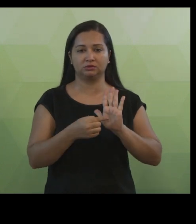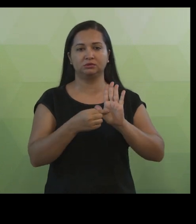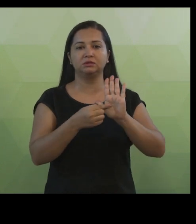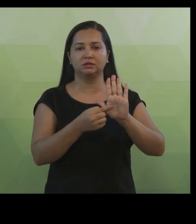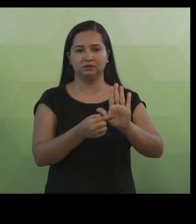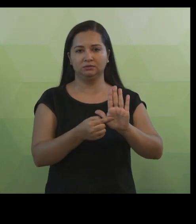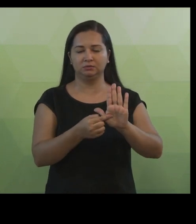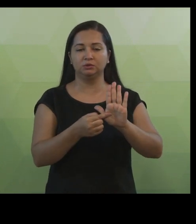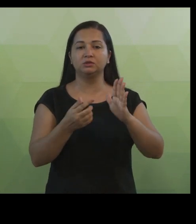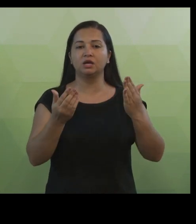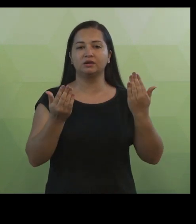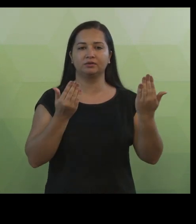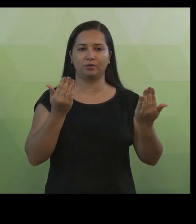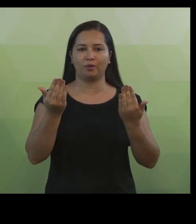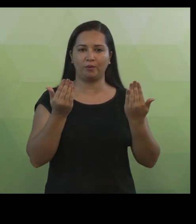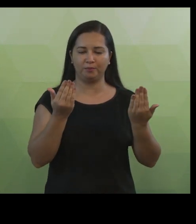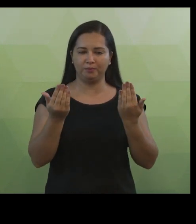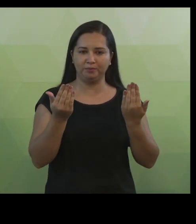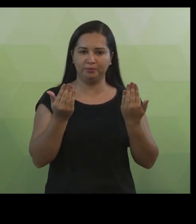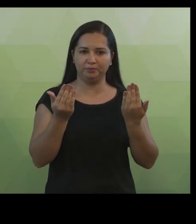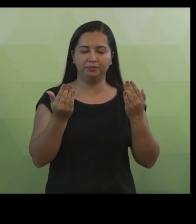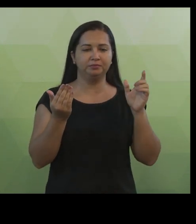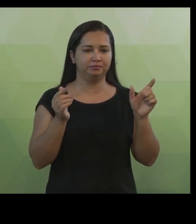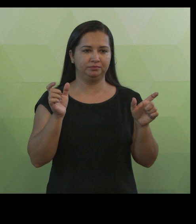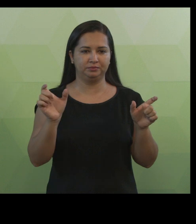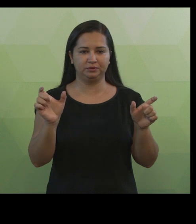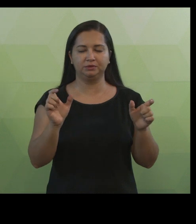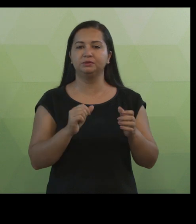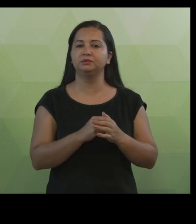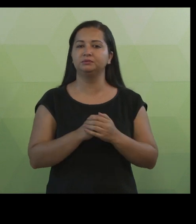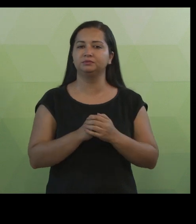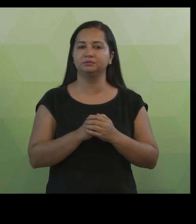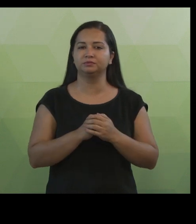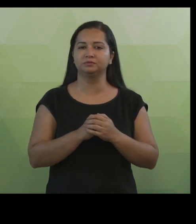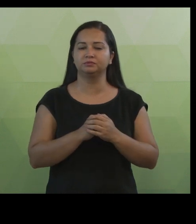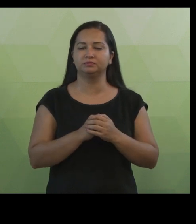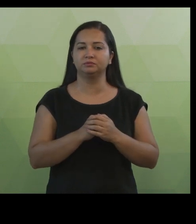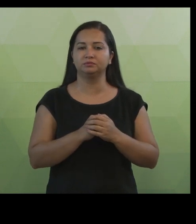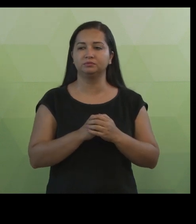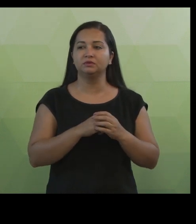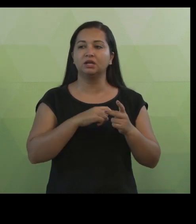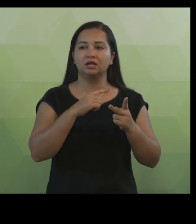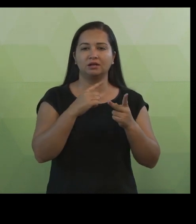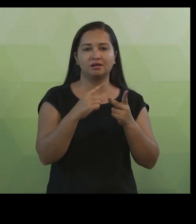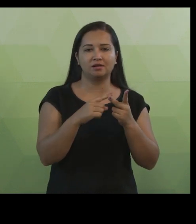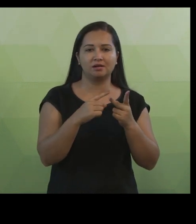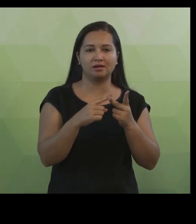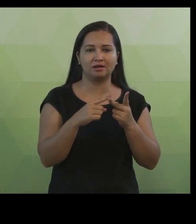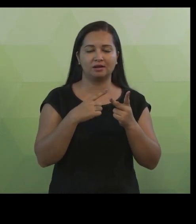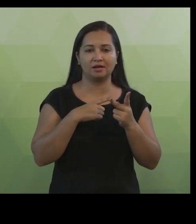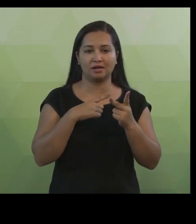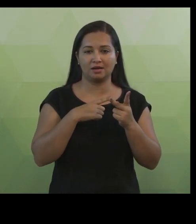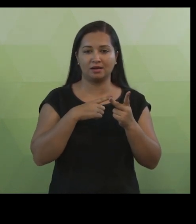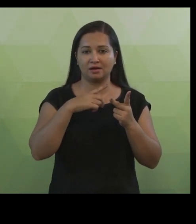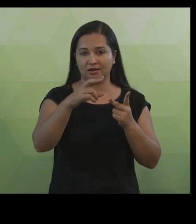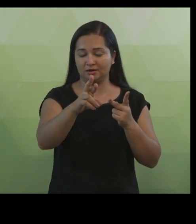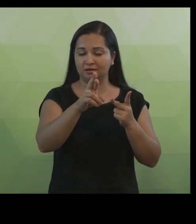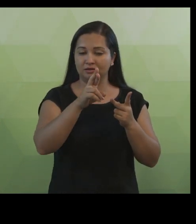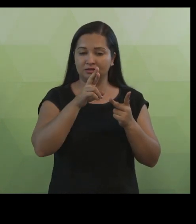que o S é maiúsculo, e o nome da variável, no caso aqui nome, ponto e vírgula.